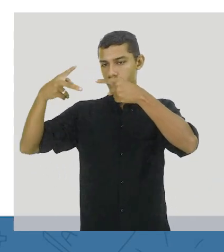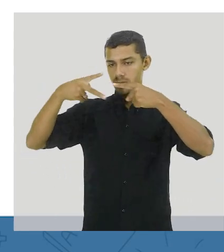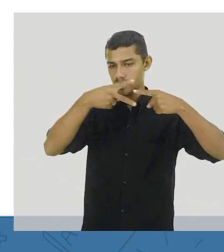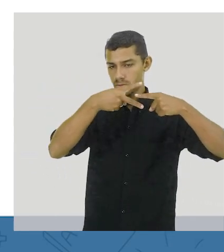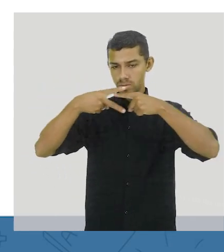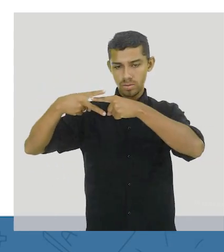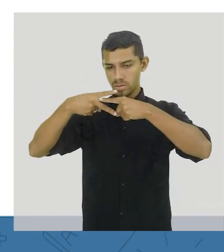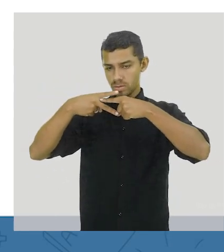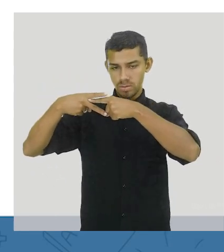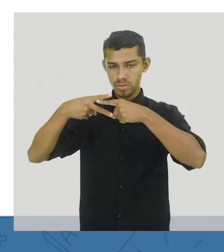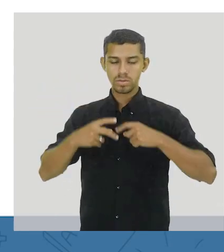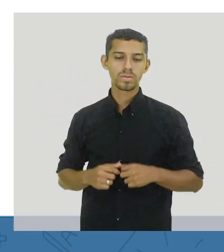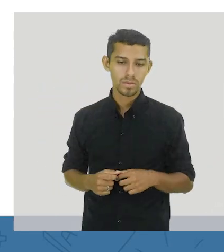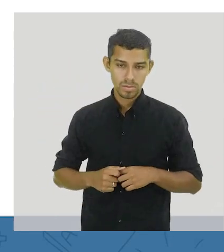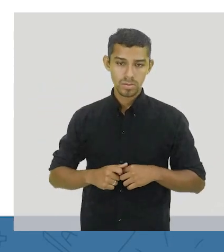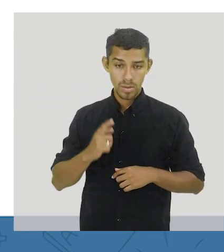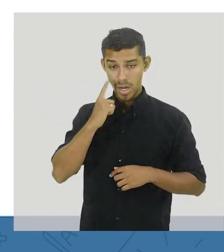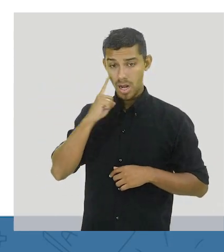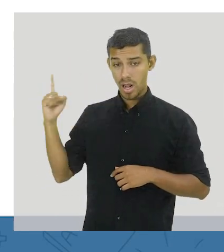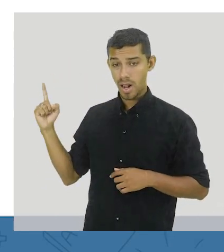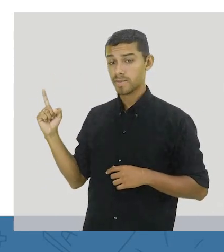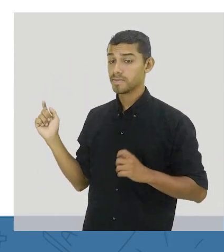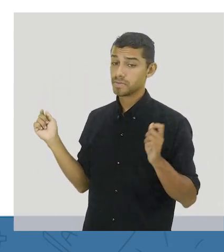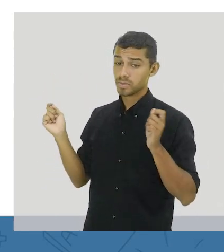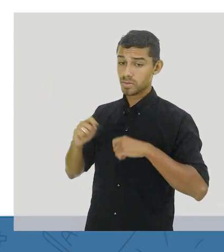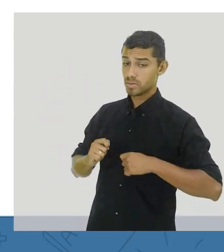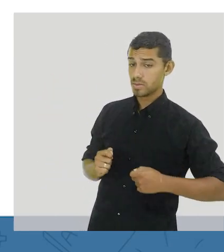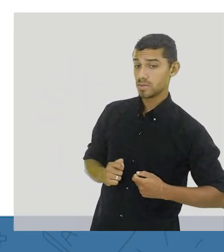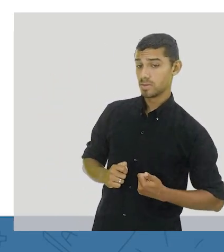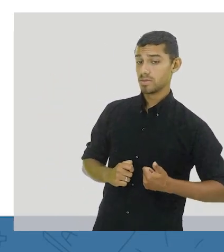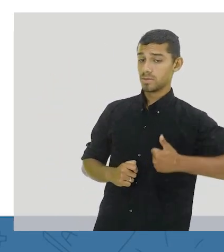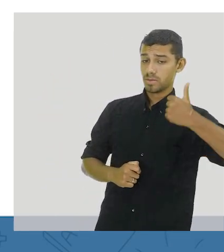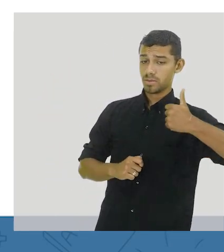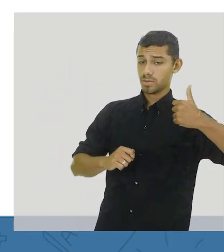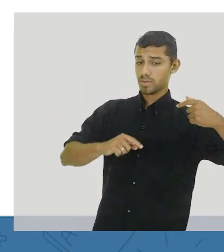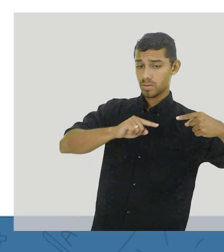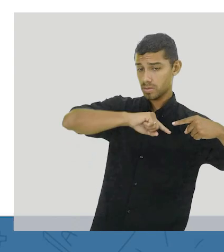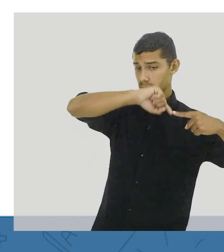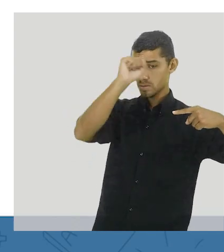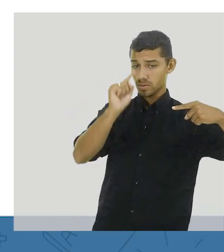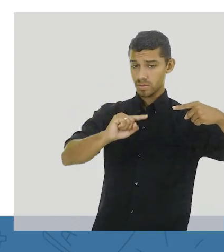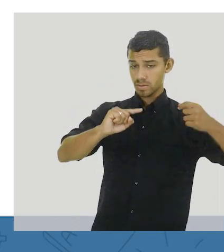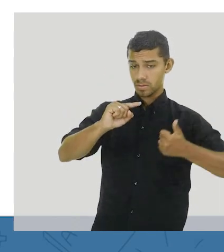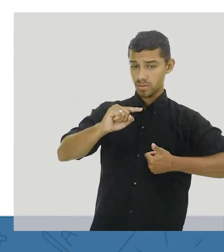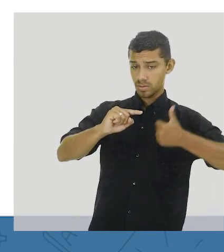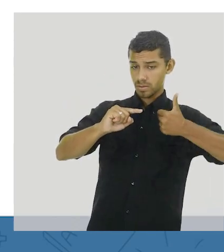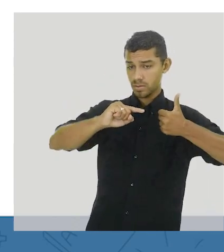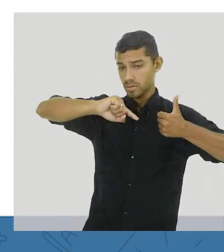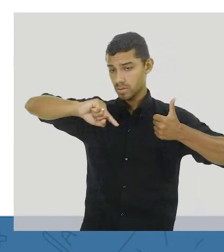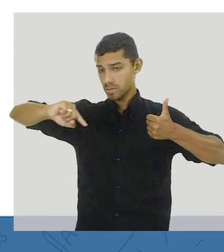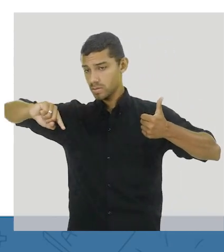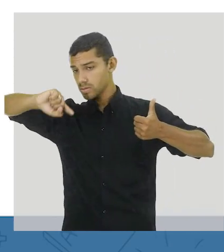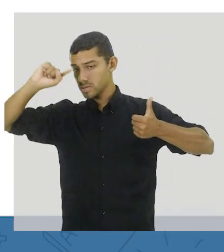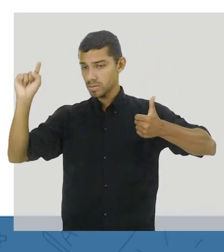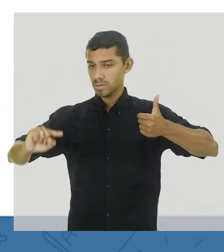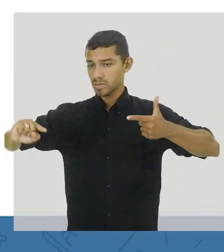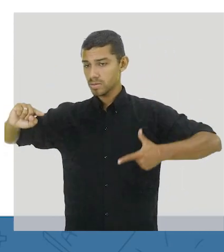superposição entre a reflexão do primeiro pulso e do segundo pulso